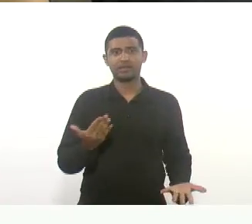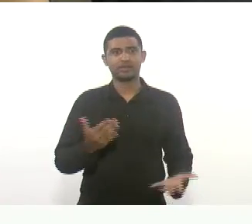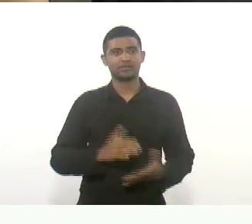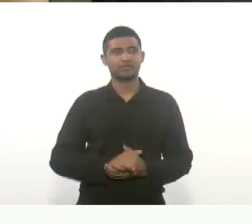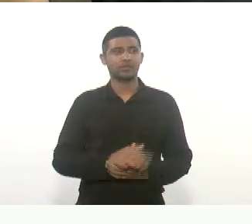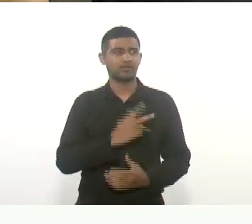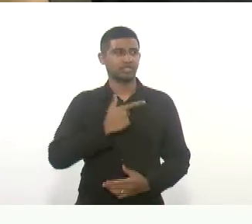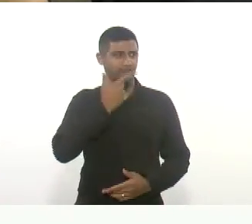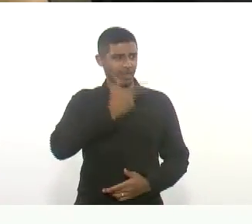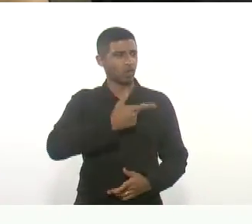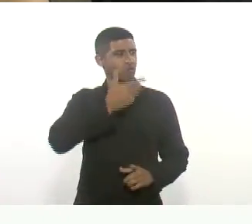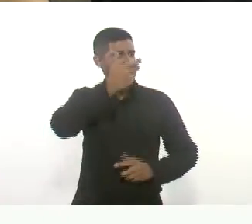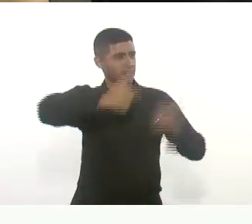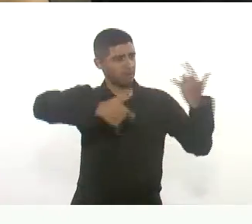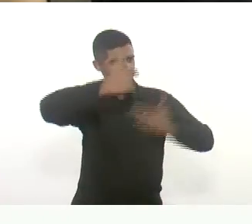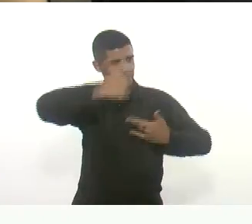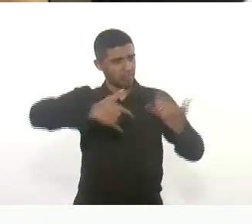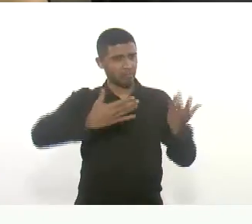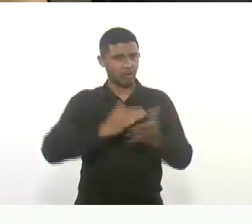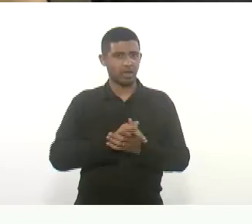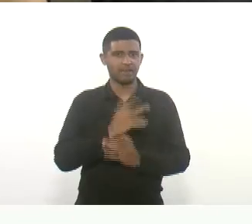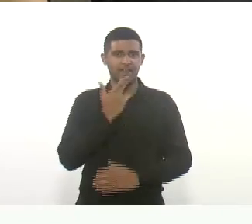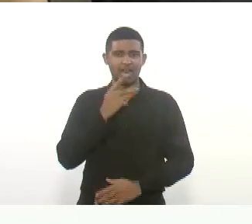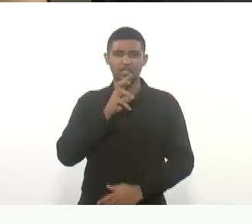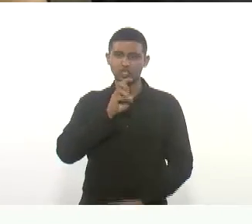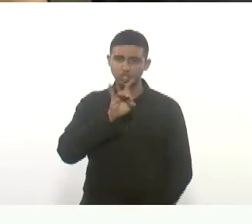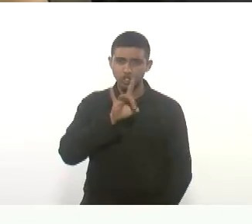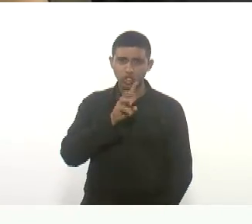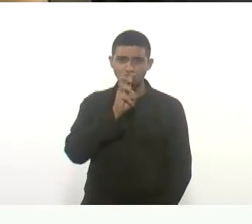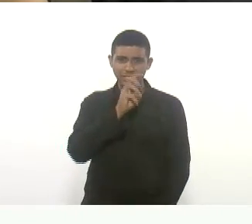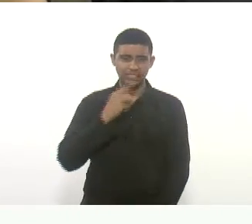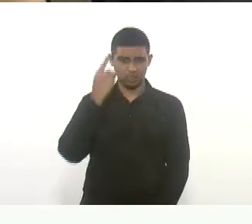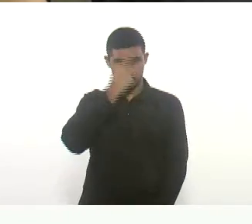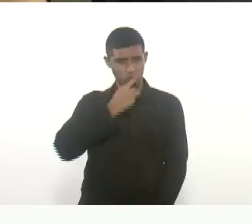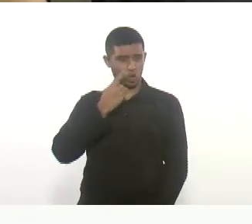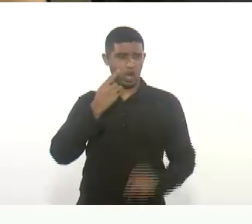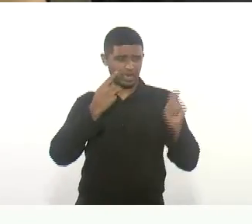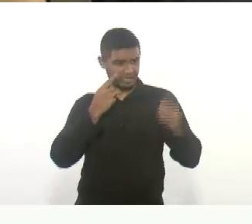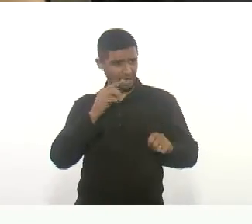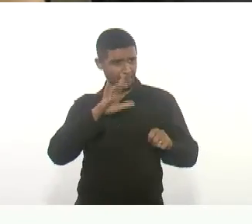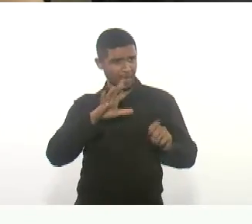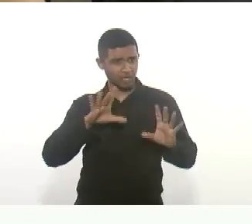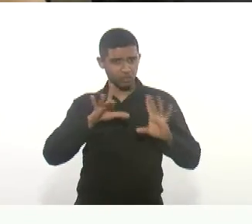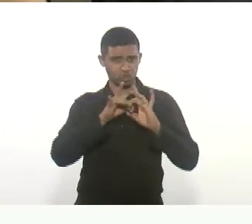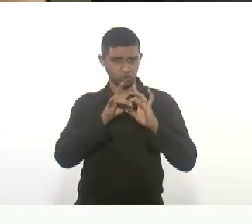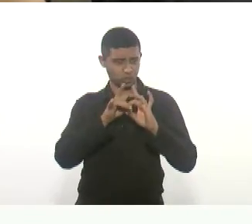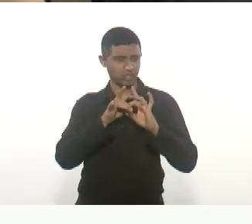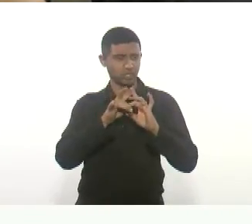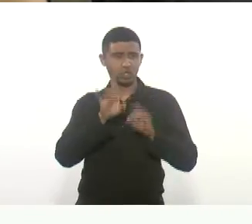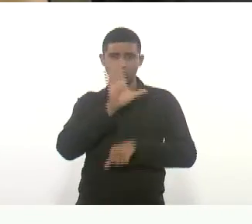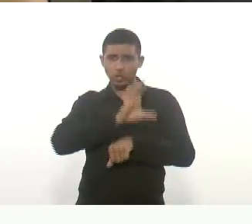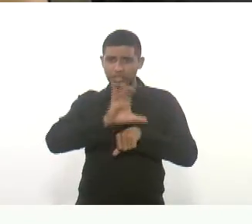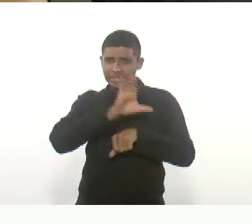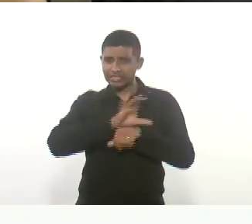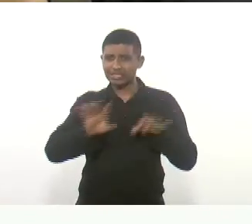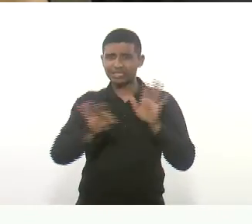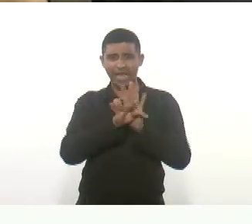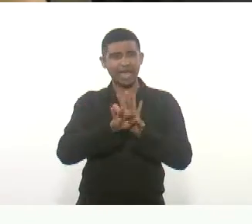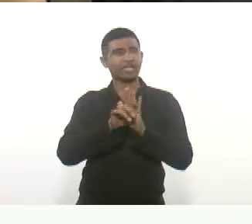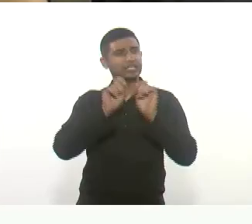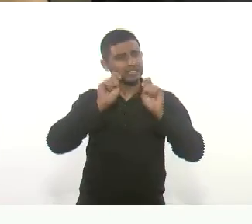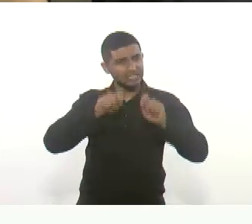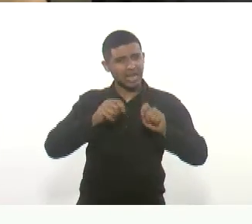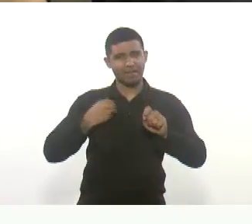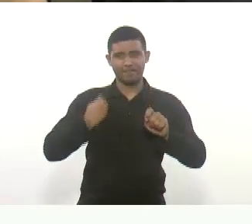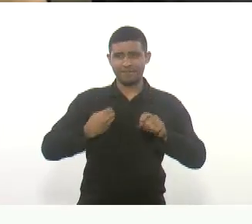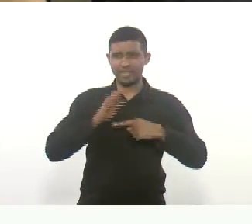contexto que você falou, ainda que seja só em 5 horas e tendo o técnico, com certeza vai agregar muito na vida dos nossos jovens,